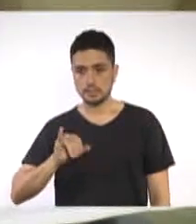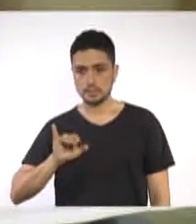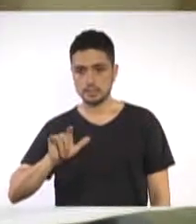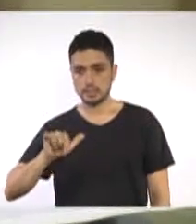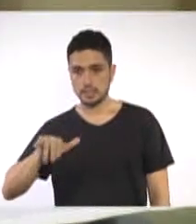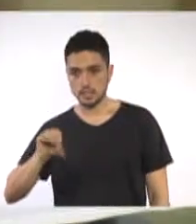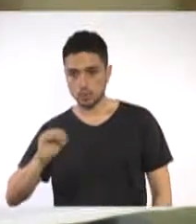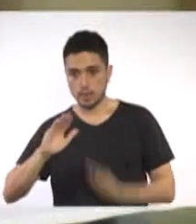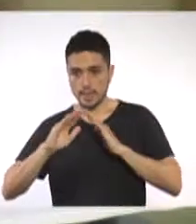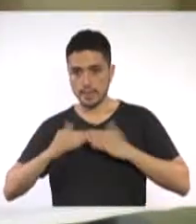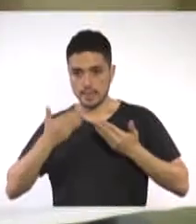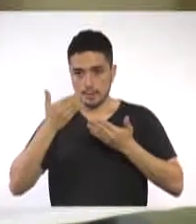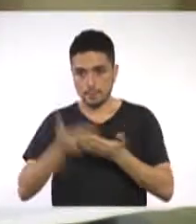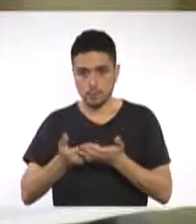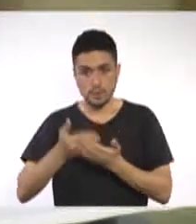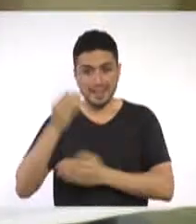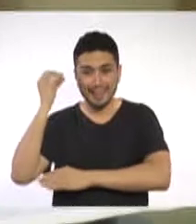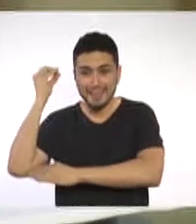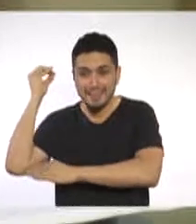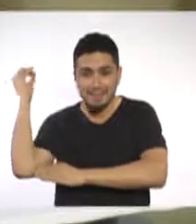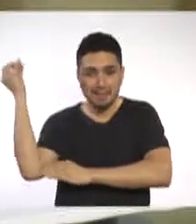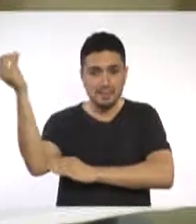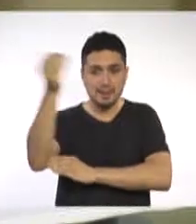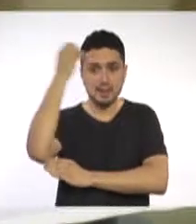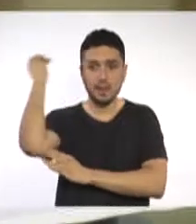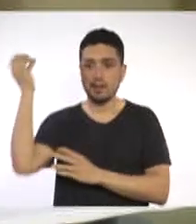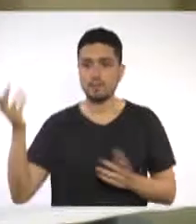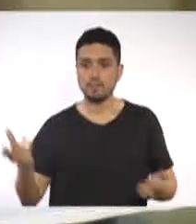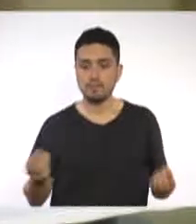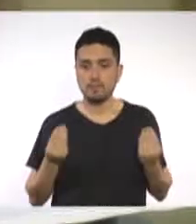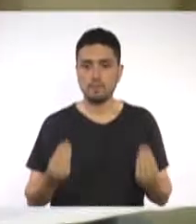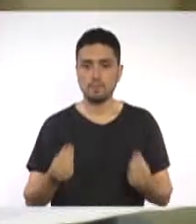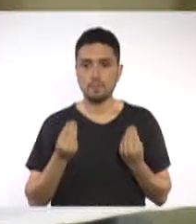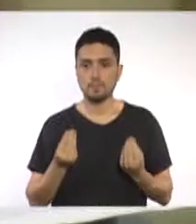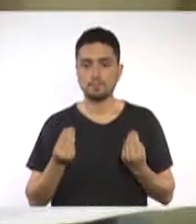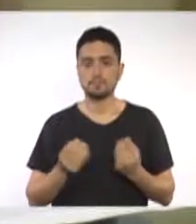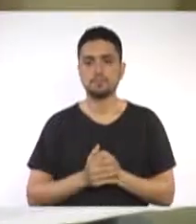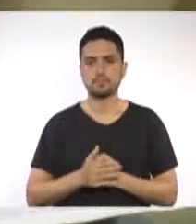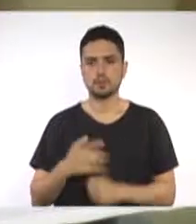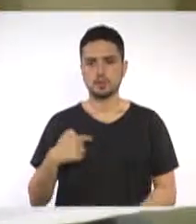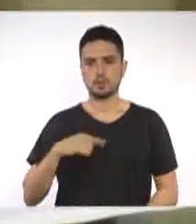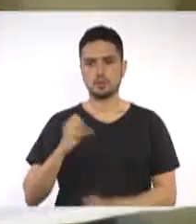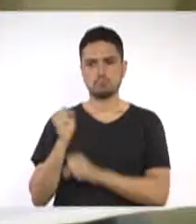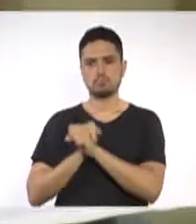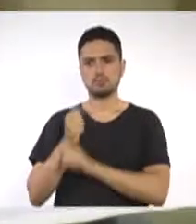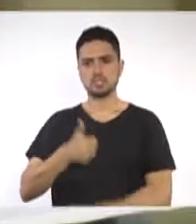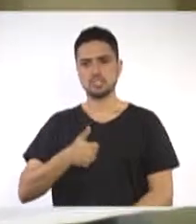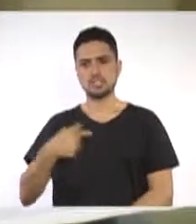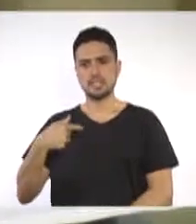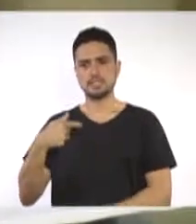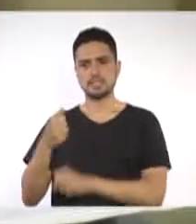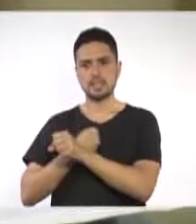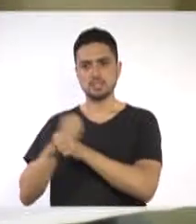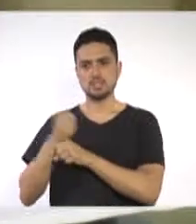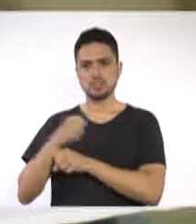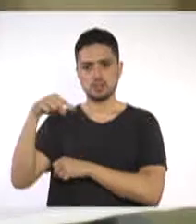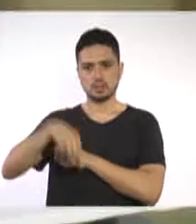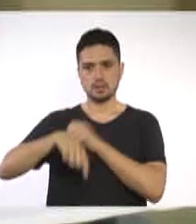gravíssimas. Ouso dizer que, ao longo dos meus 17 anos aqui